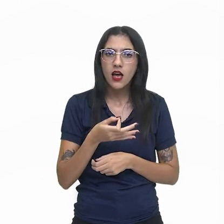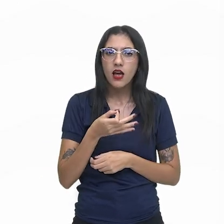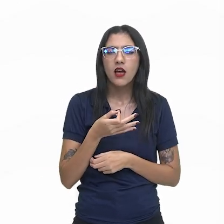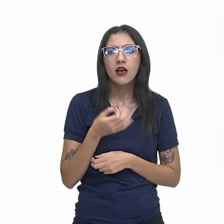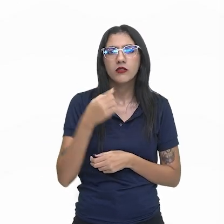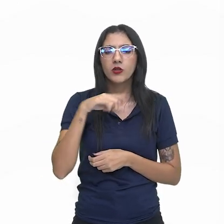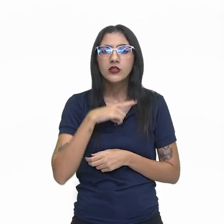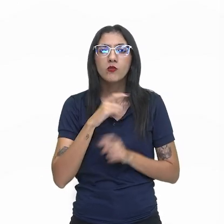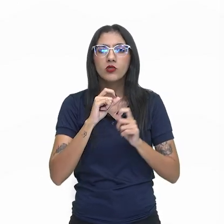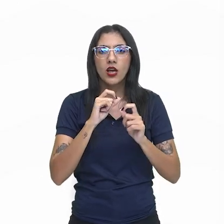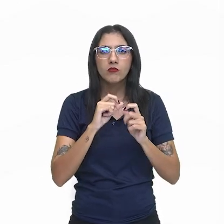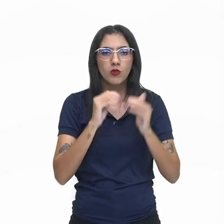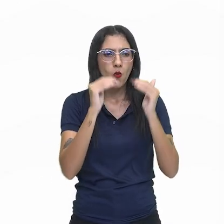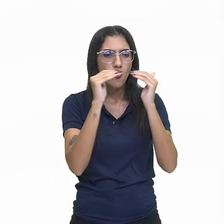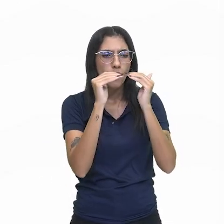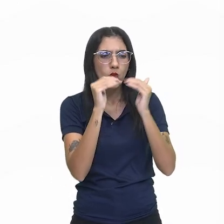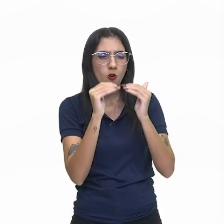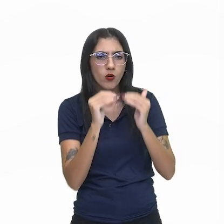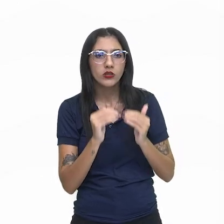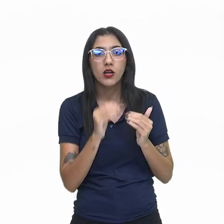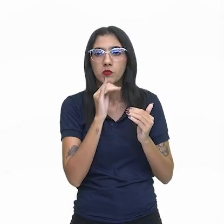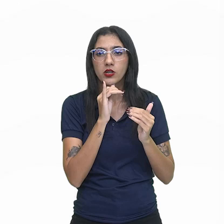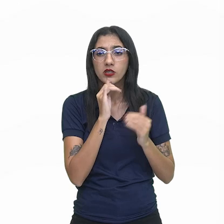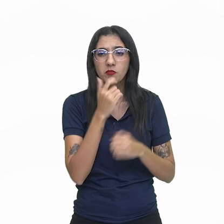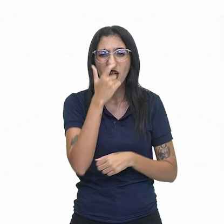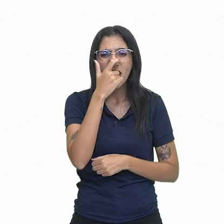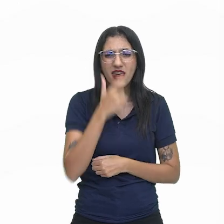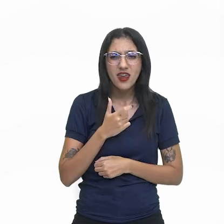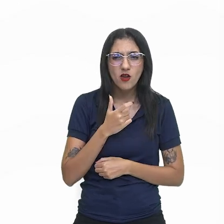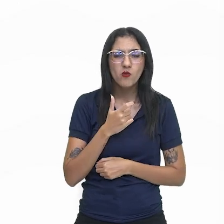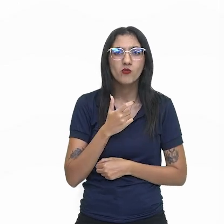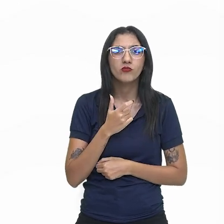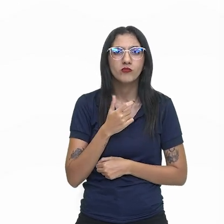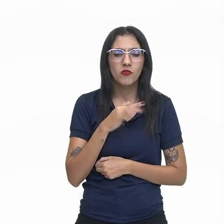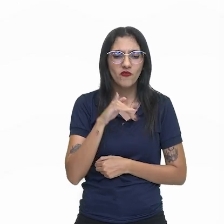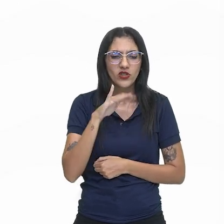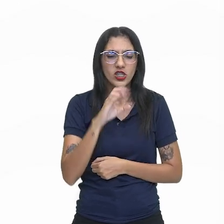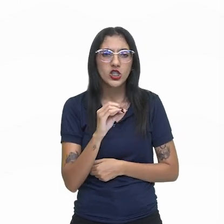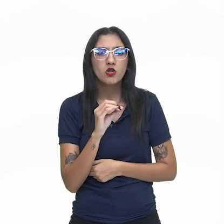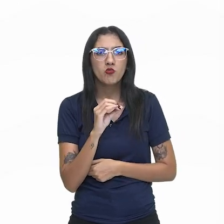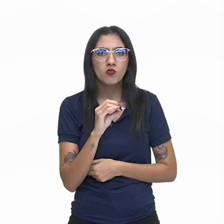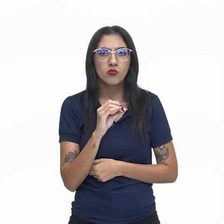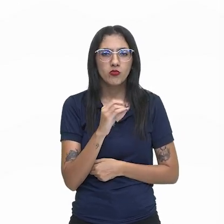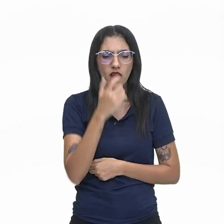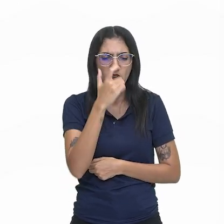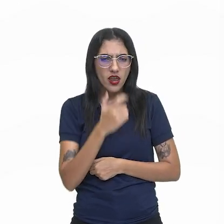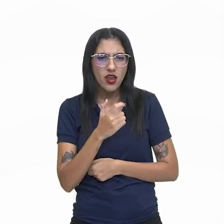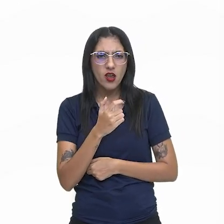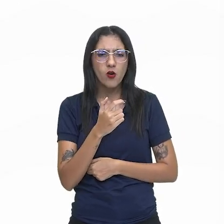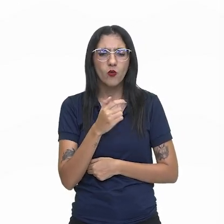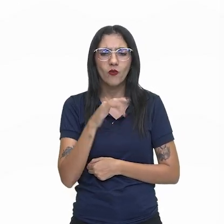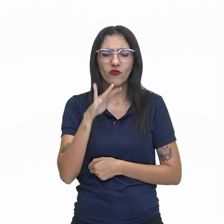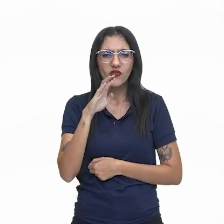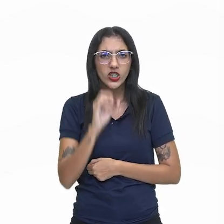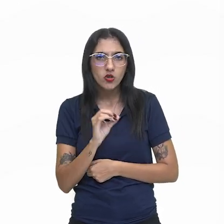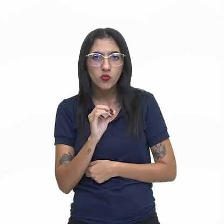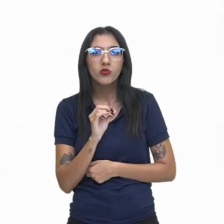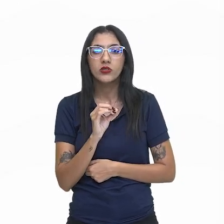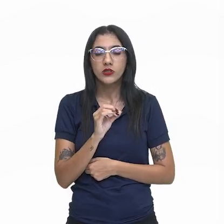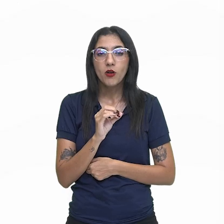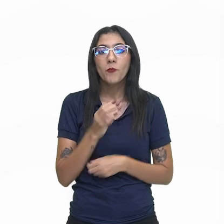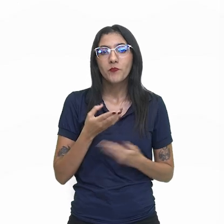Né, a concordância. Eu fico de si, não, eu fico fora de mim. Né? E